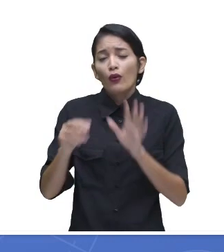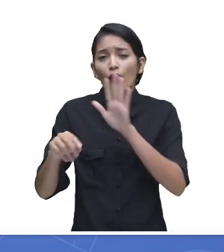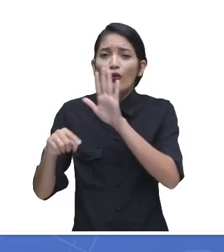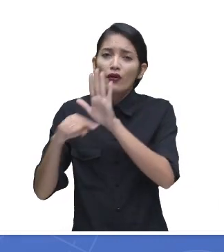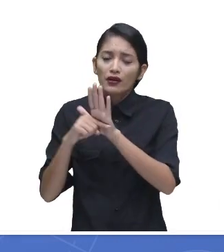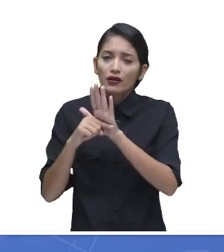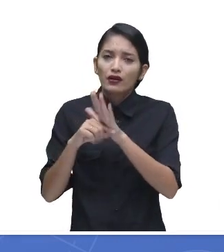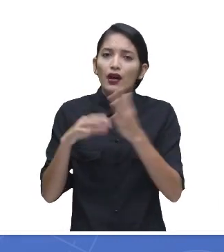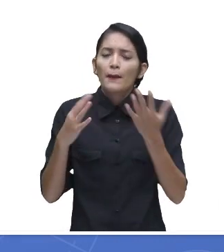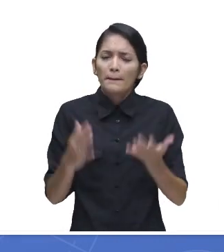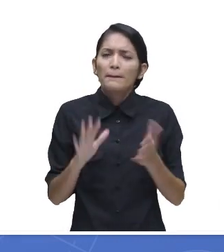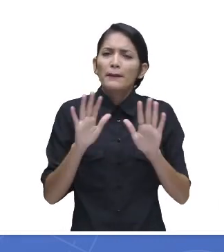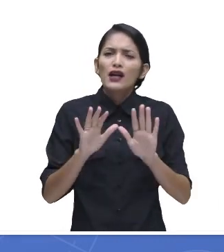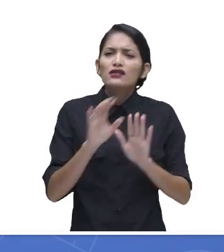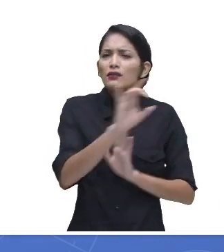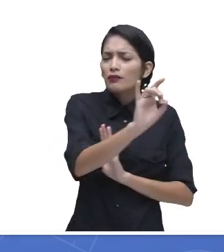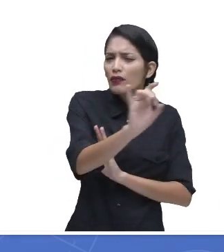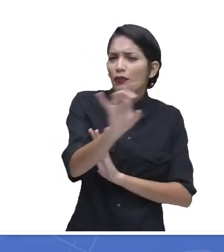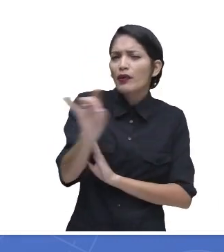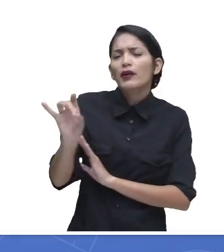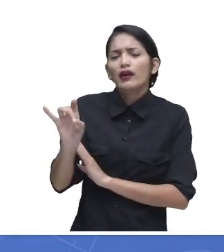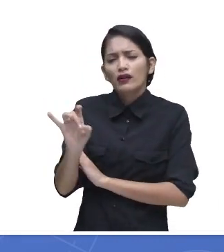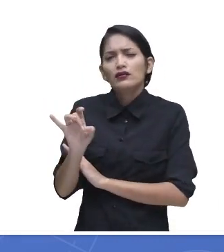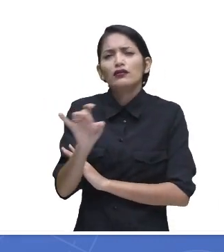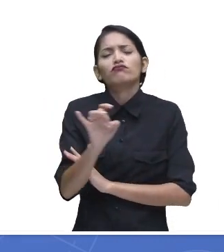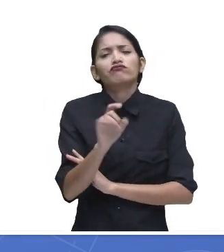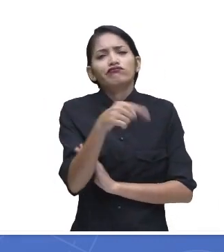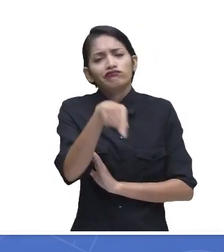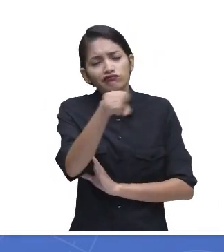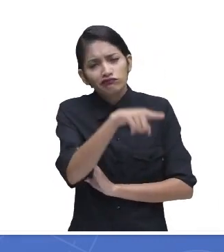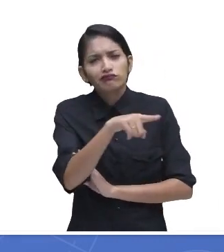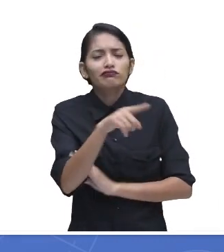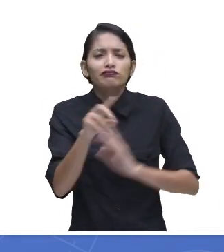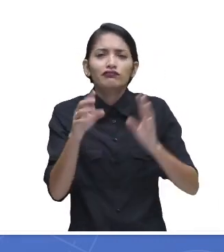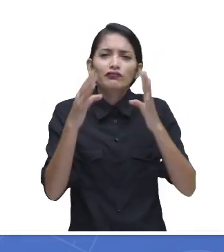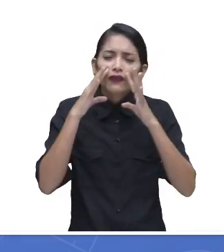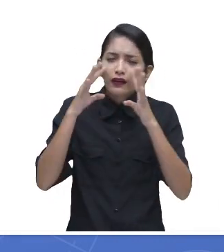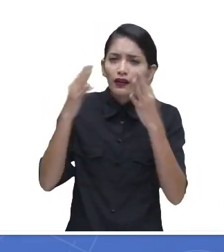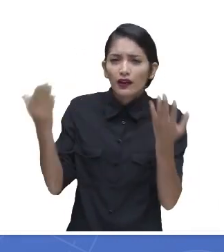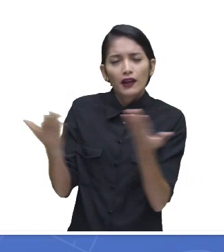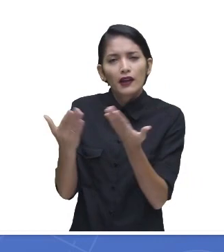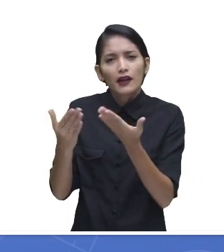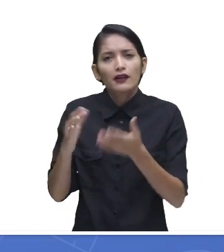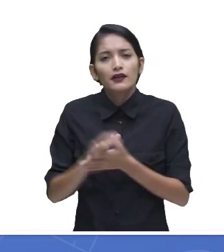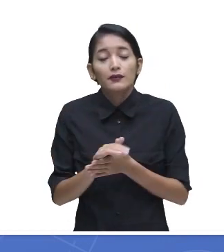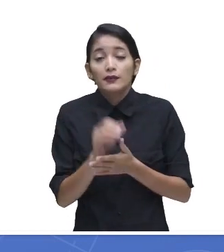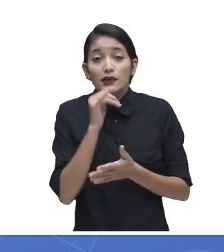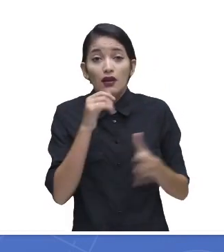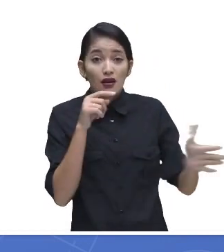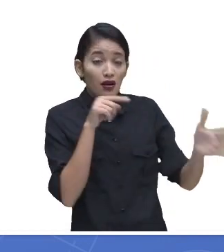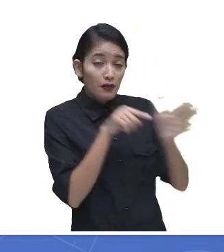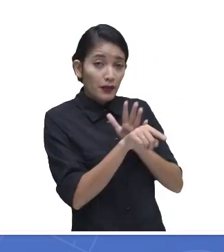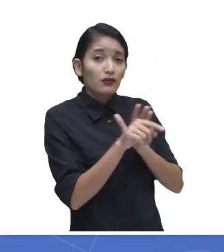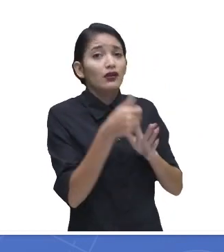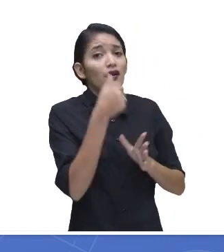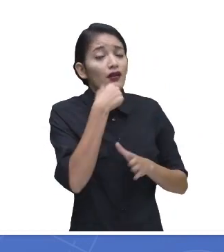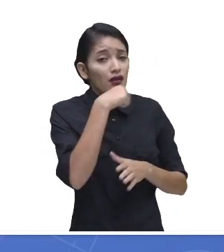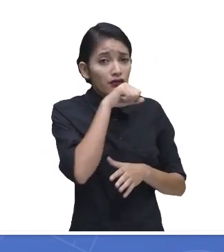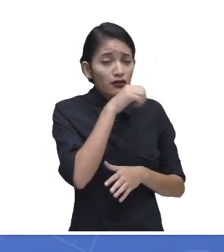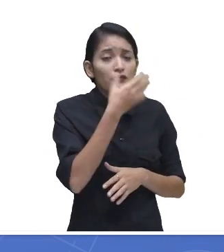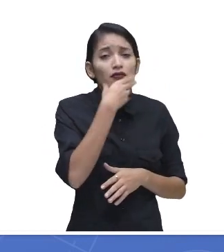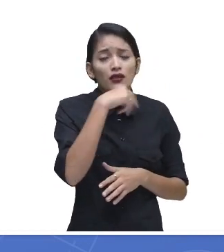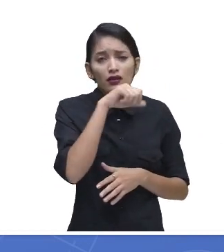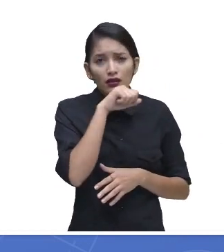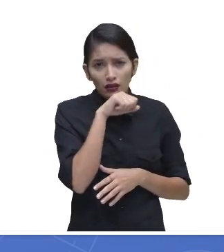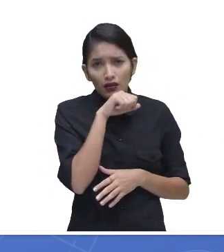ouve essa palavra moderno, cada um de nós, cada um de vocês aí, né, se você perguntar para o seu pai, para sua mãe, para o seu avô, né, para